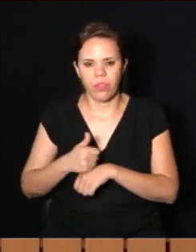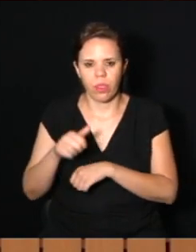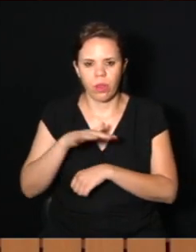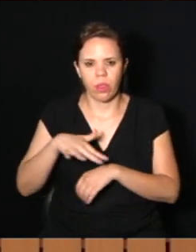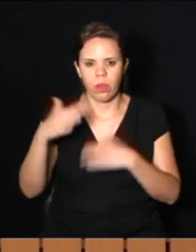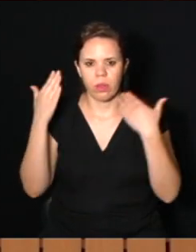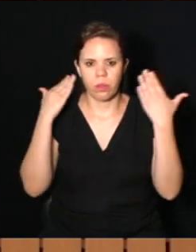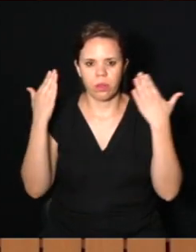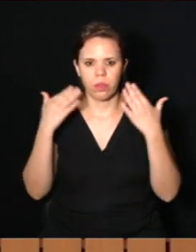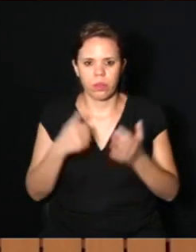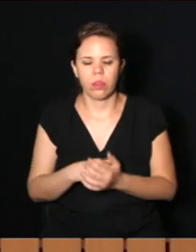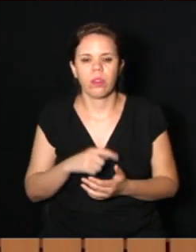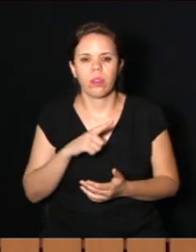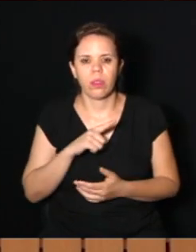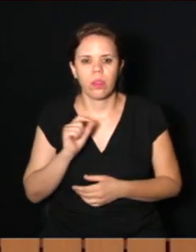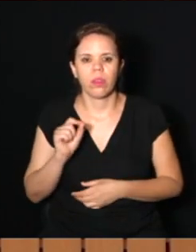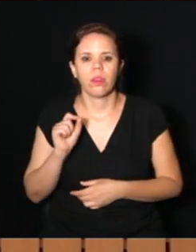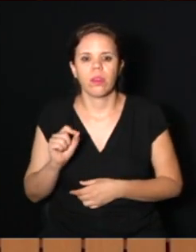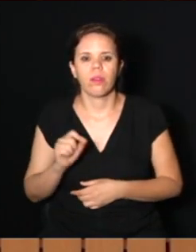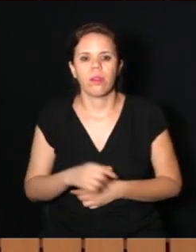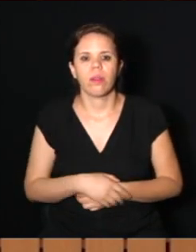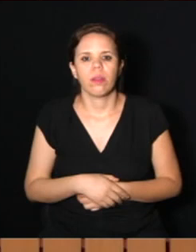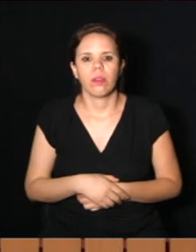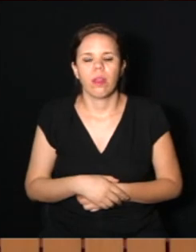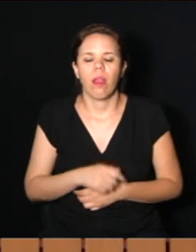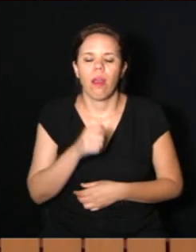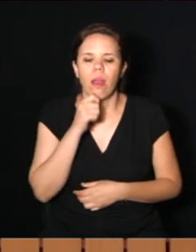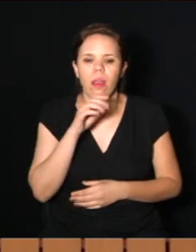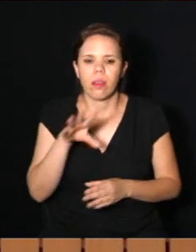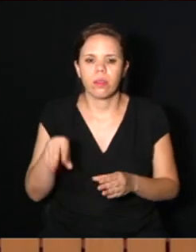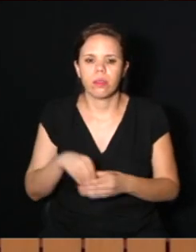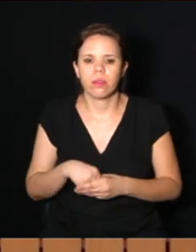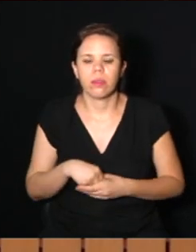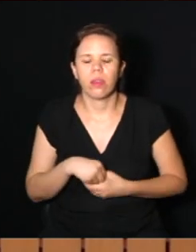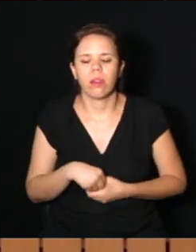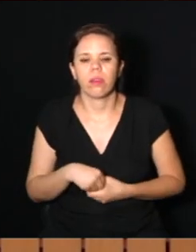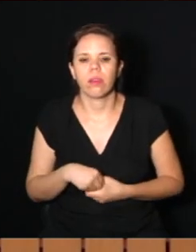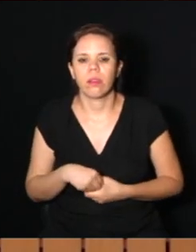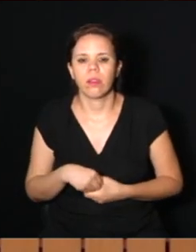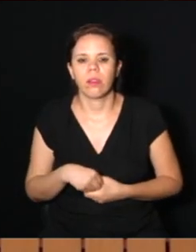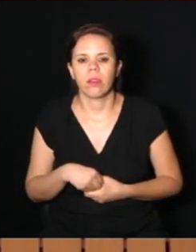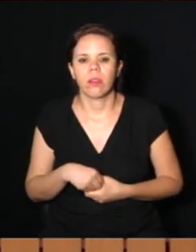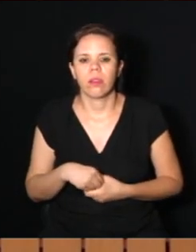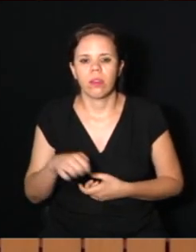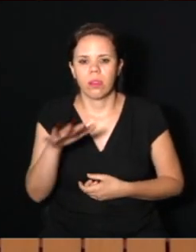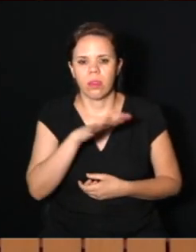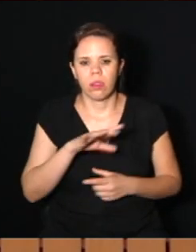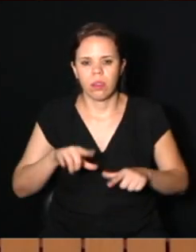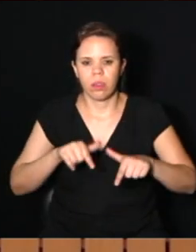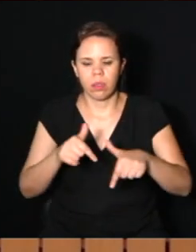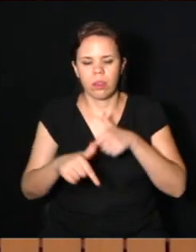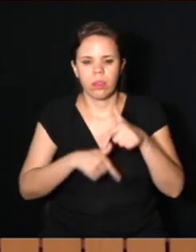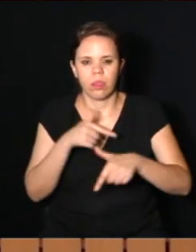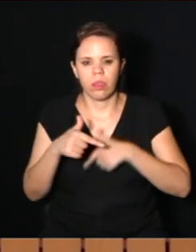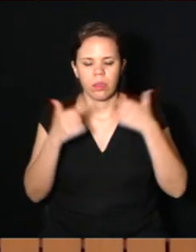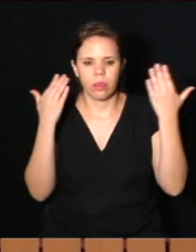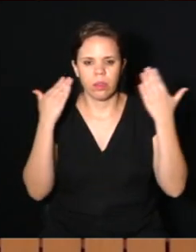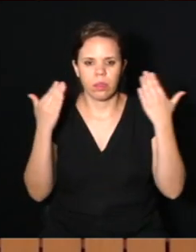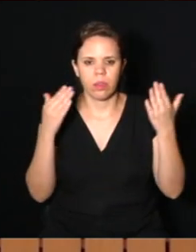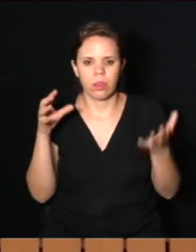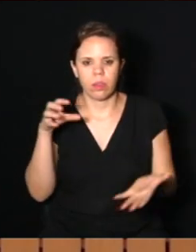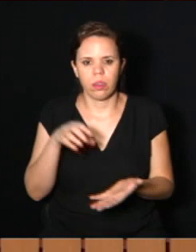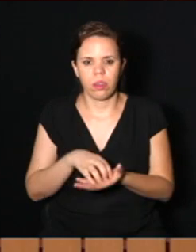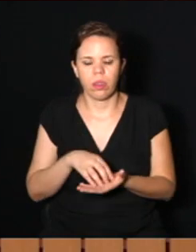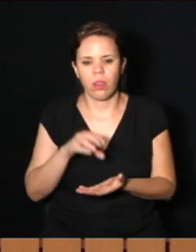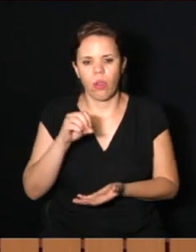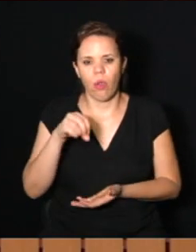de psicologia, tem uma questão que é uma questão que está instalada dentro da nossa área de atuação, inclusive por parâmetros da Organização